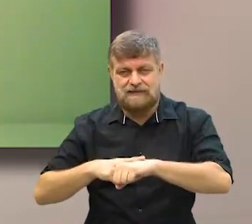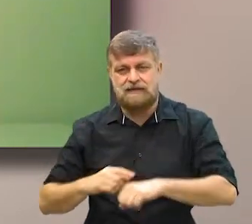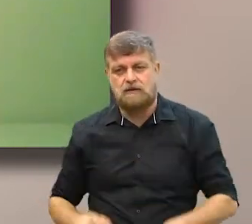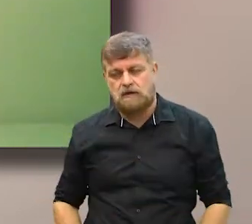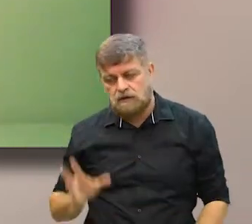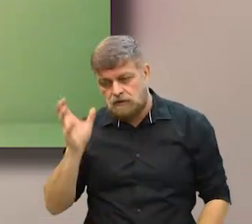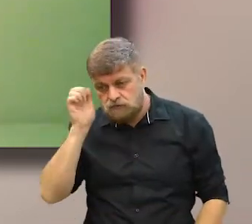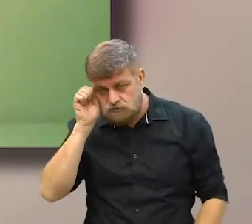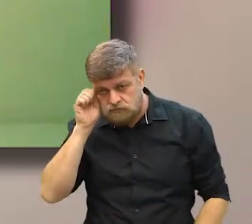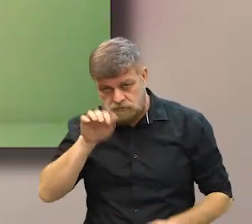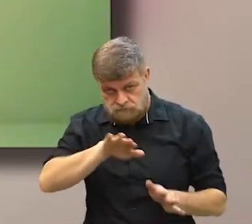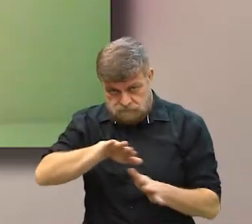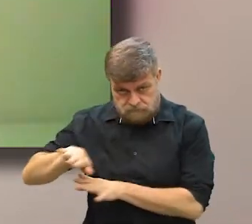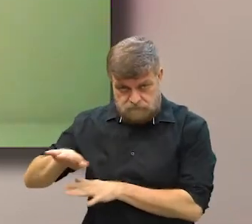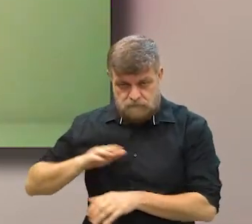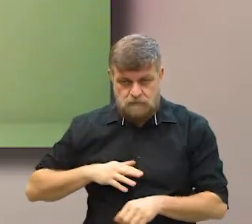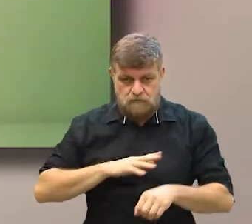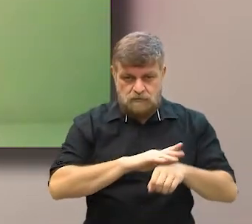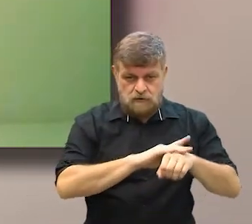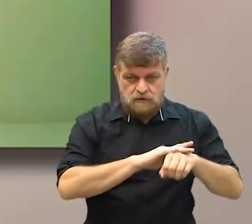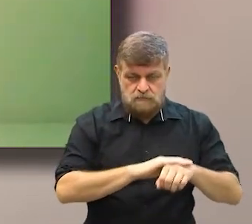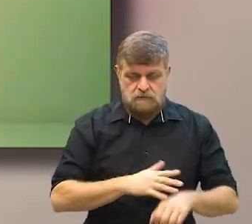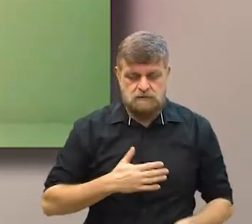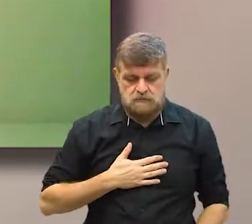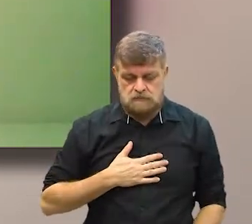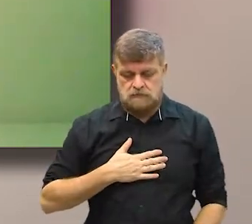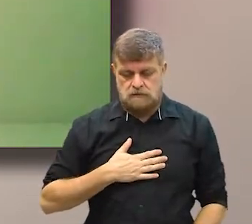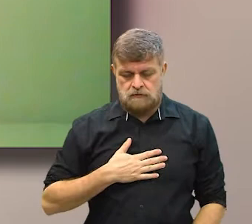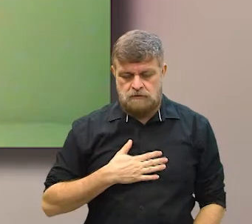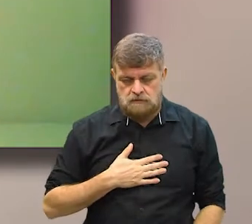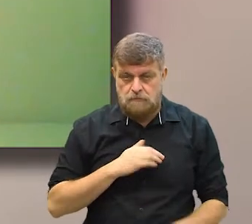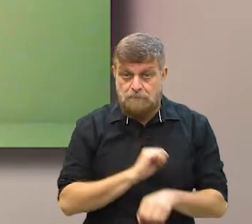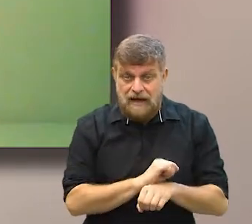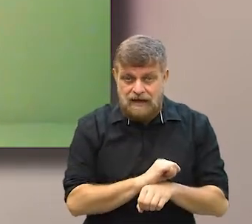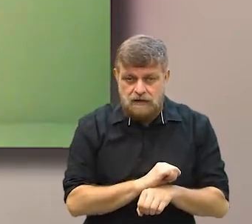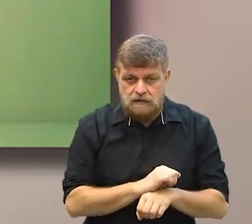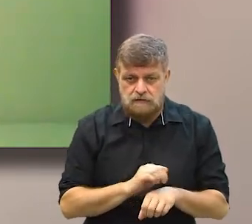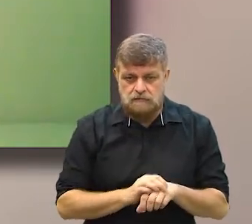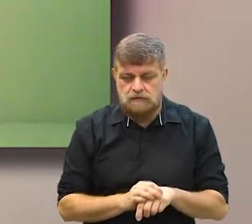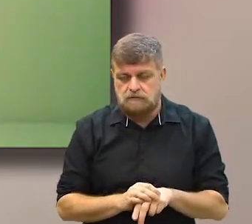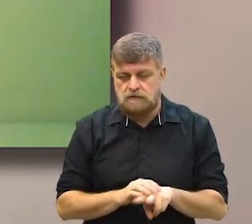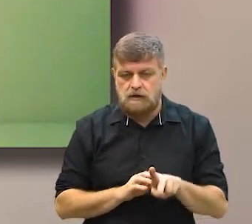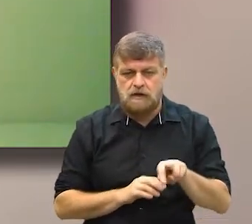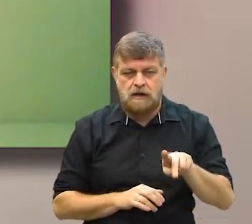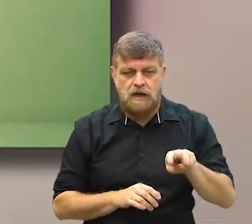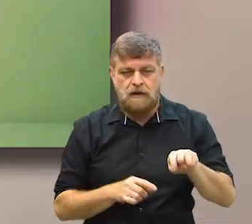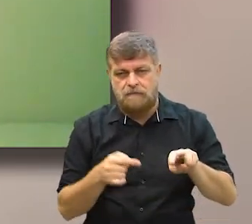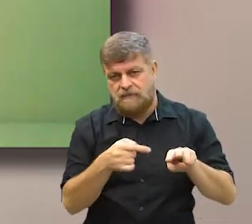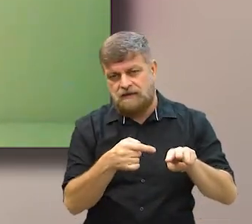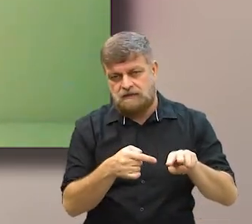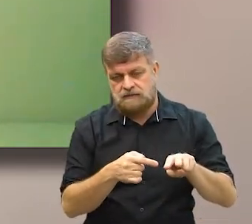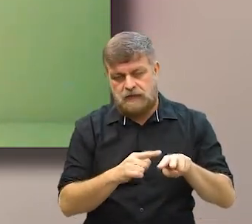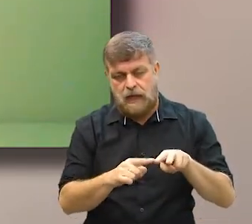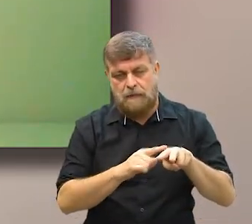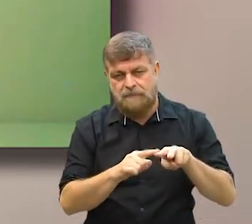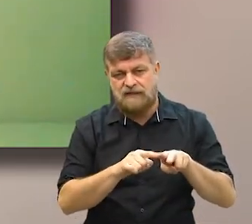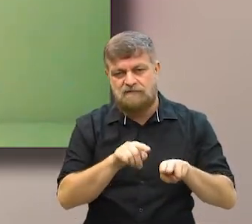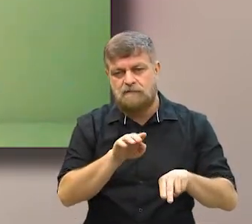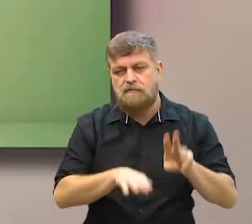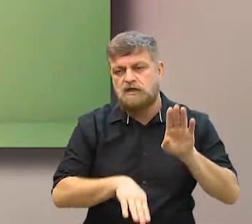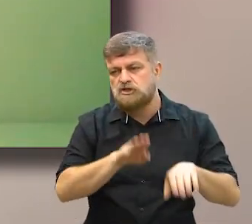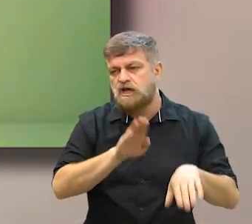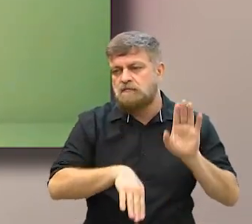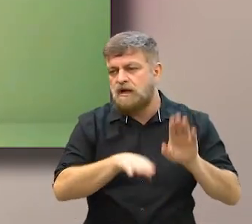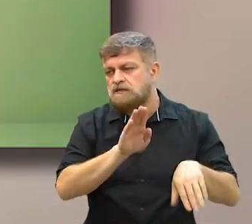doenças que são próprias do sono. Por exemplo, a apneia do sono, a síndrome de pernas inquietas. E para cada doença